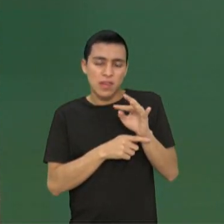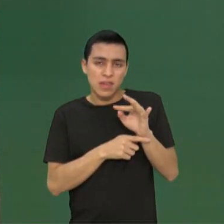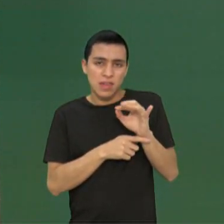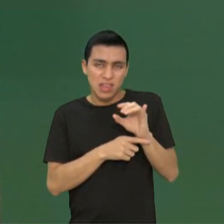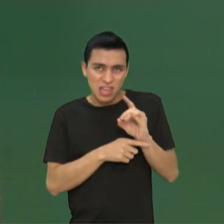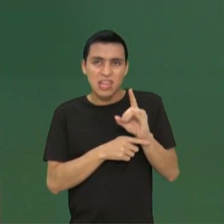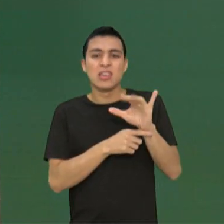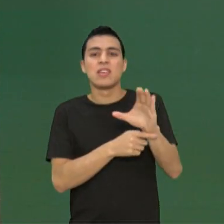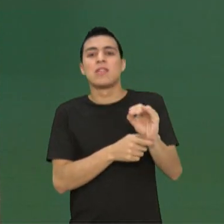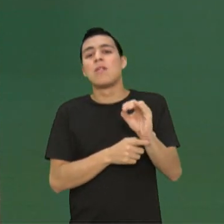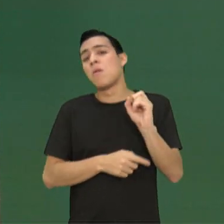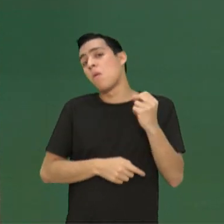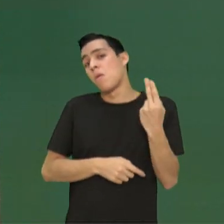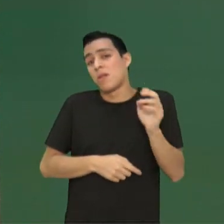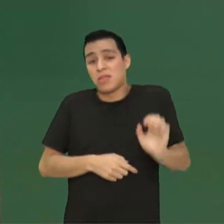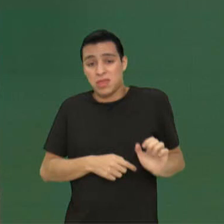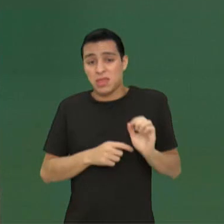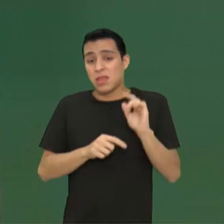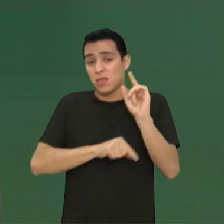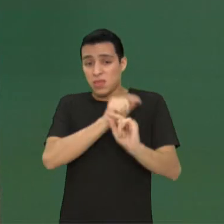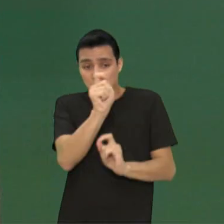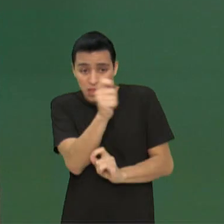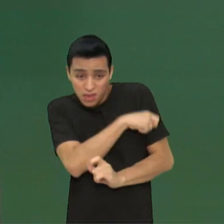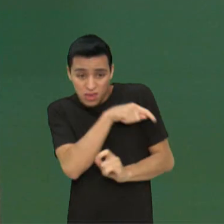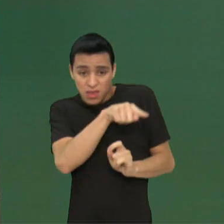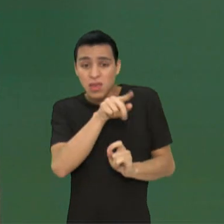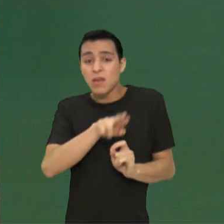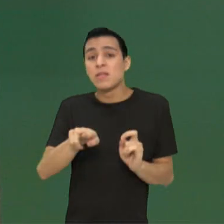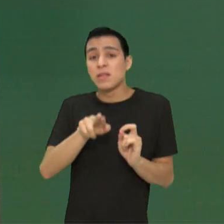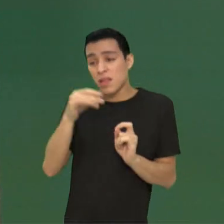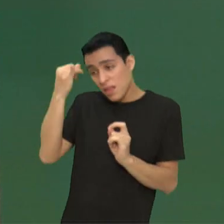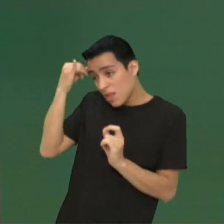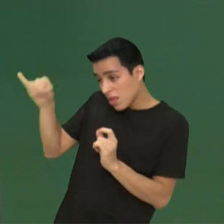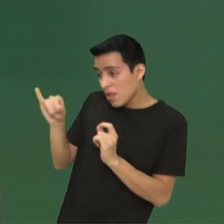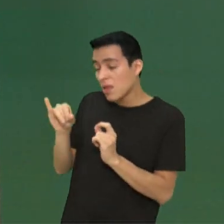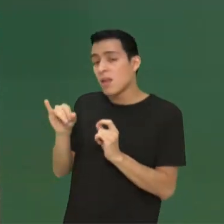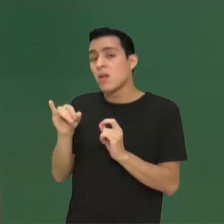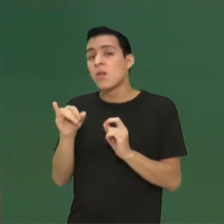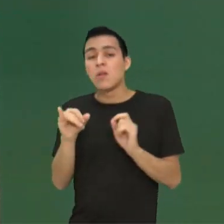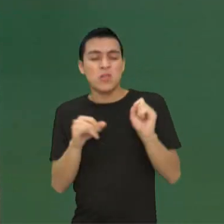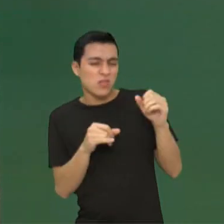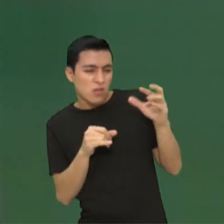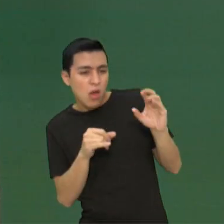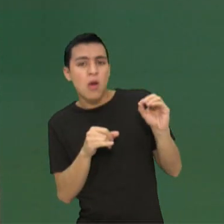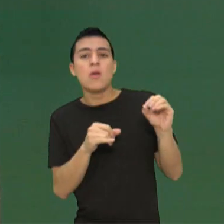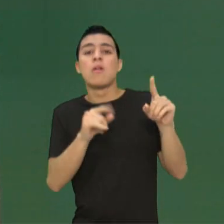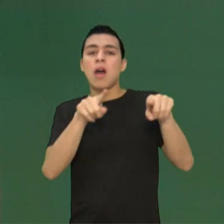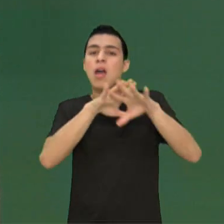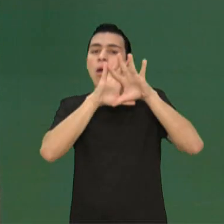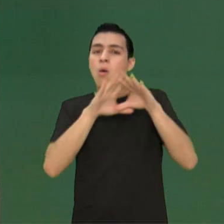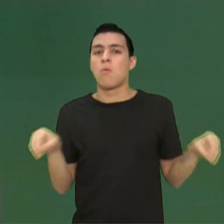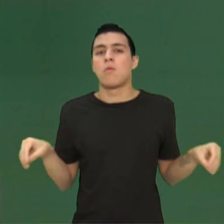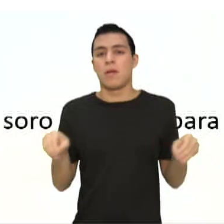E. Podemos dizer que a vacina é usada na prevenção, enquanto o soro é usado para curar.